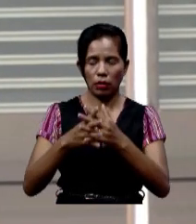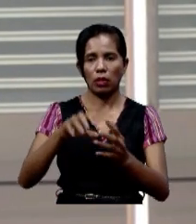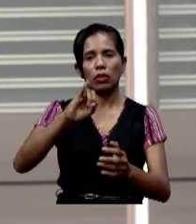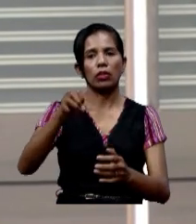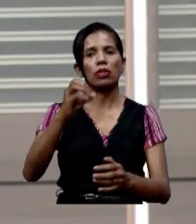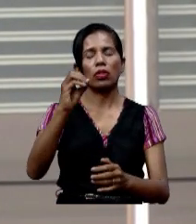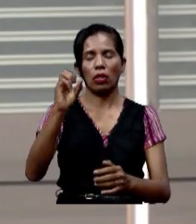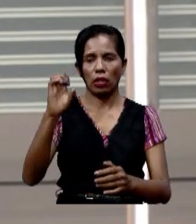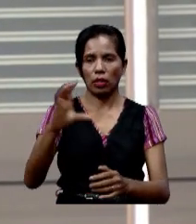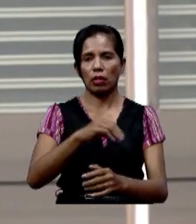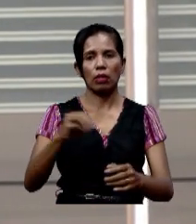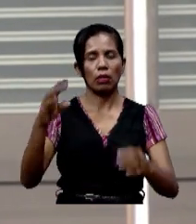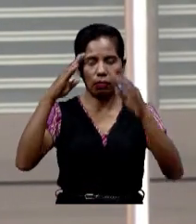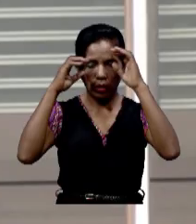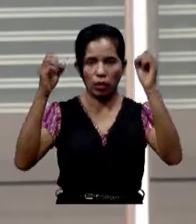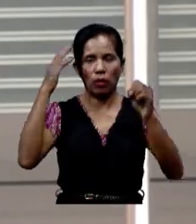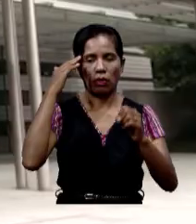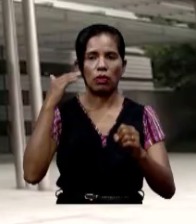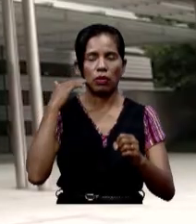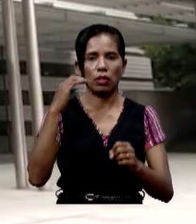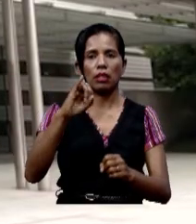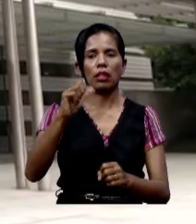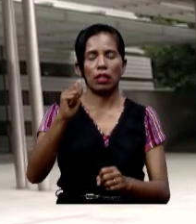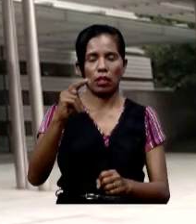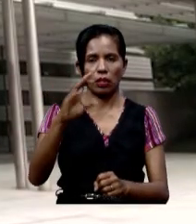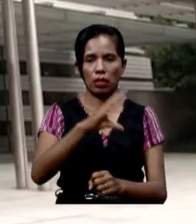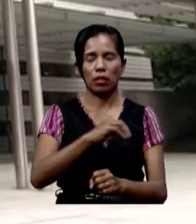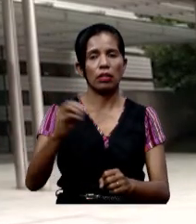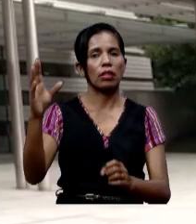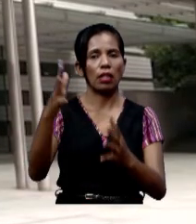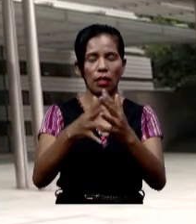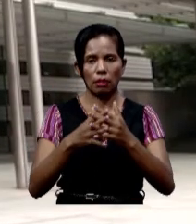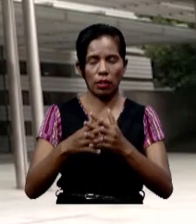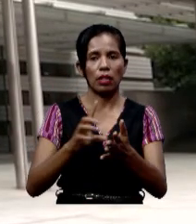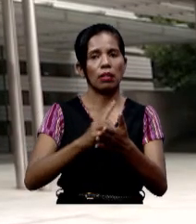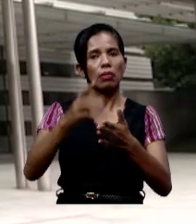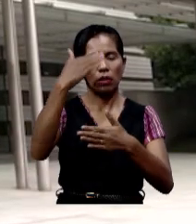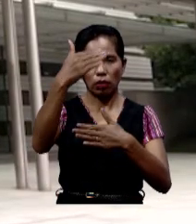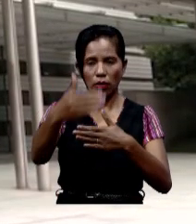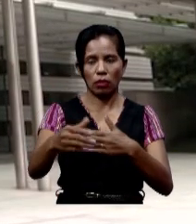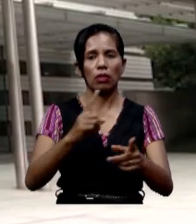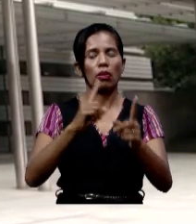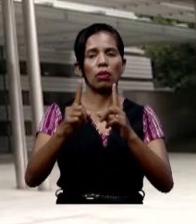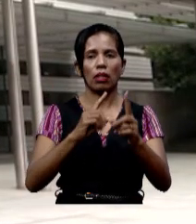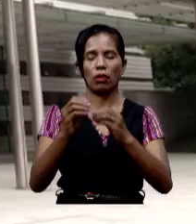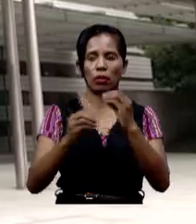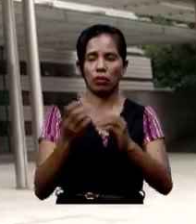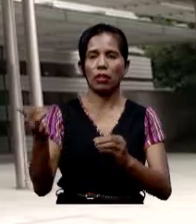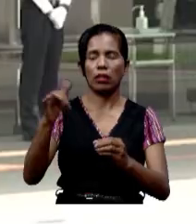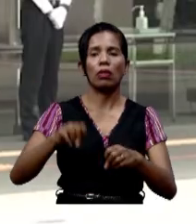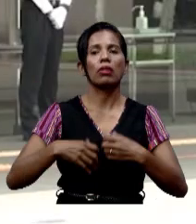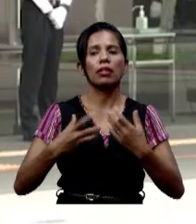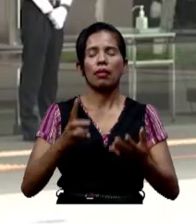Biden no presidente Coreia Sul Yoon Suk-yeol ia Estados Unidos semana oin no explica basira oin samak